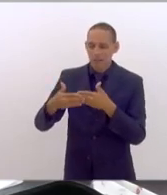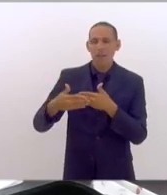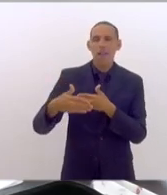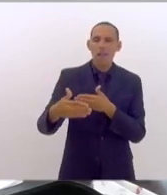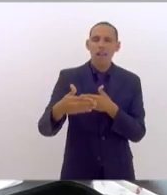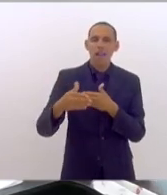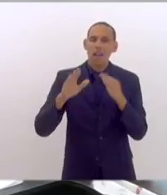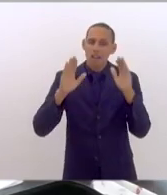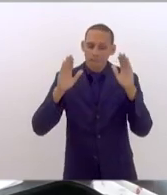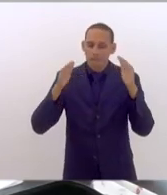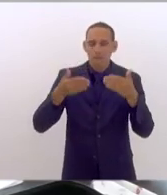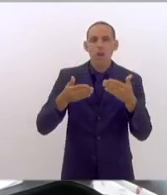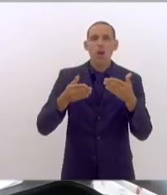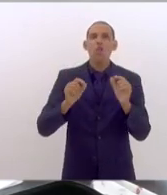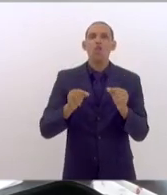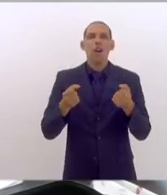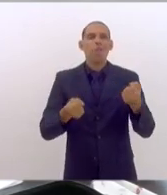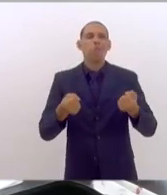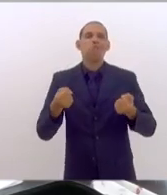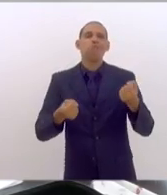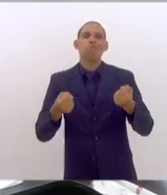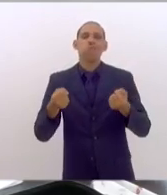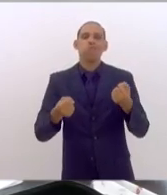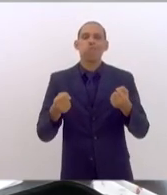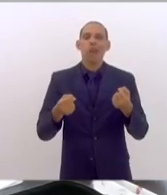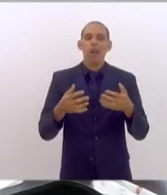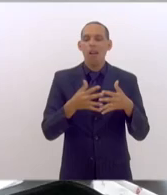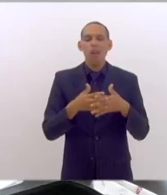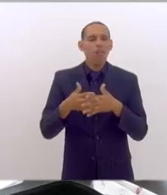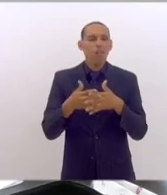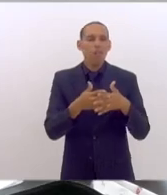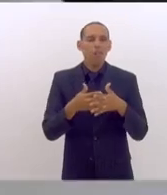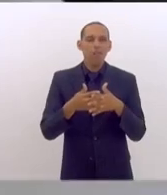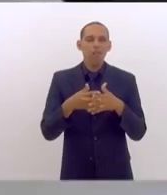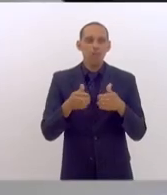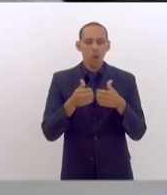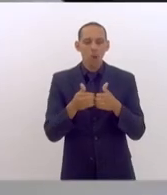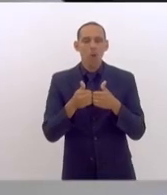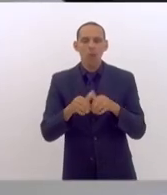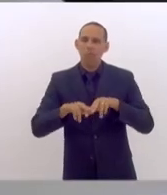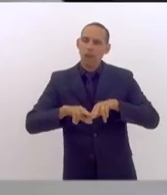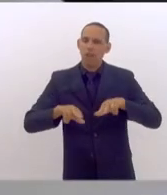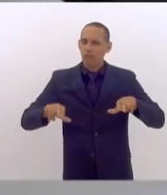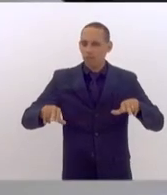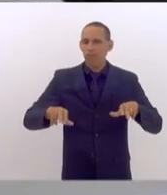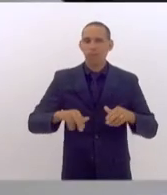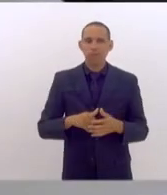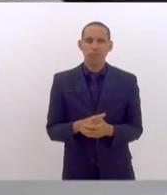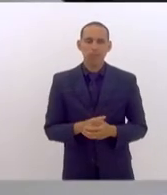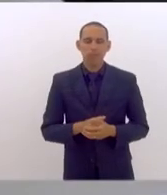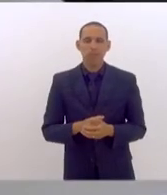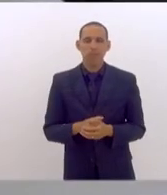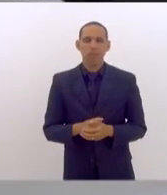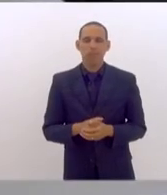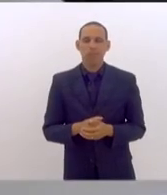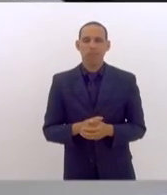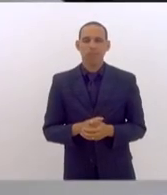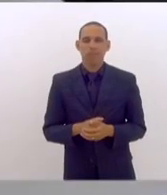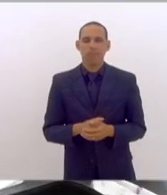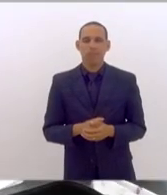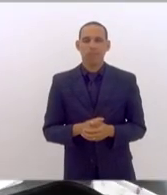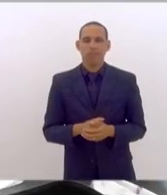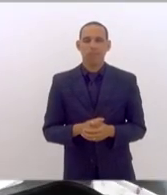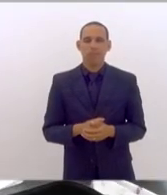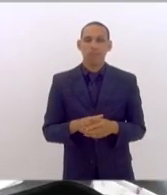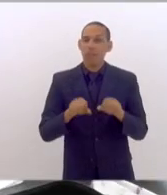muito grande no transporte Sobre Rodas no Brasil tanto o transporte de passageiros individual quanto transporte coletivo né